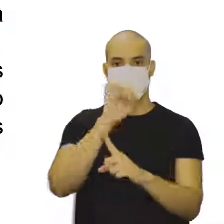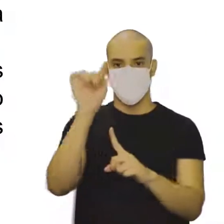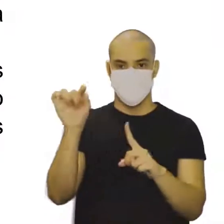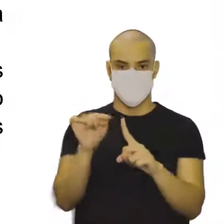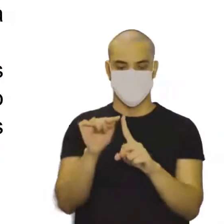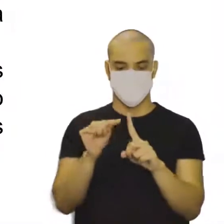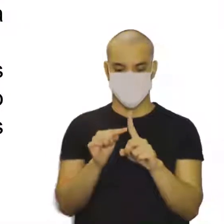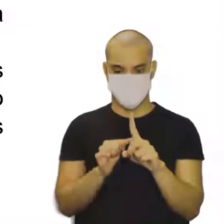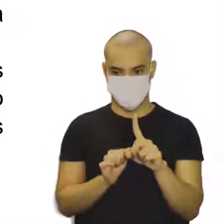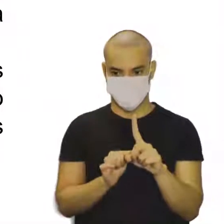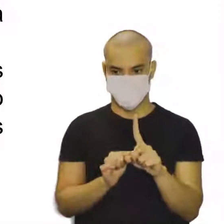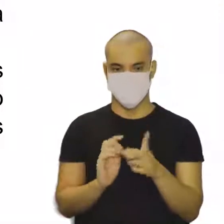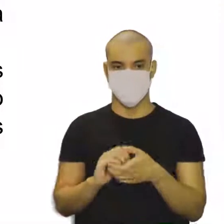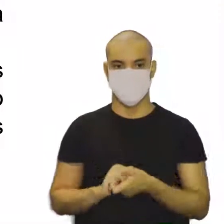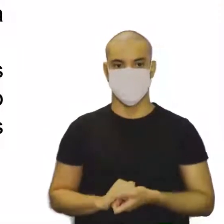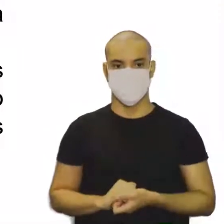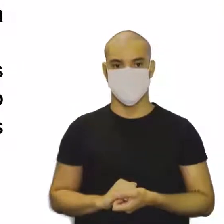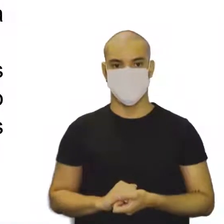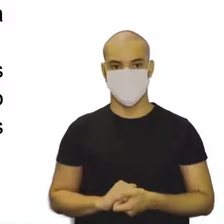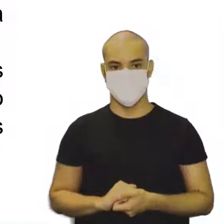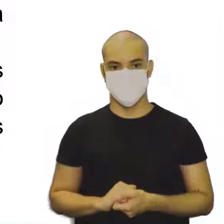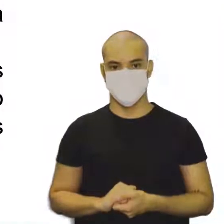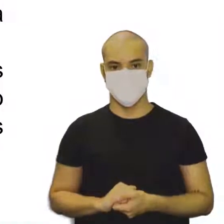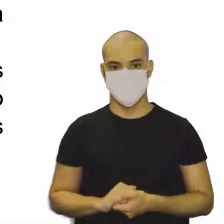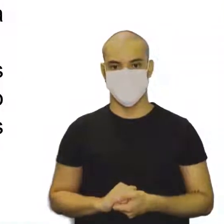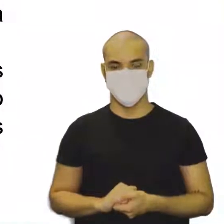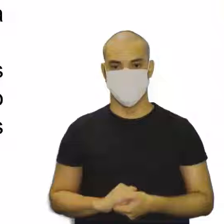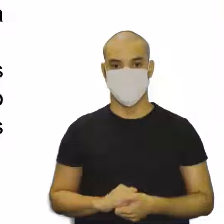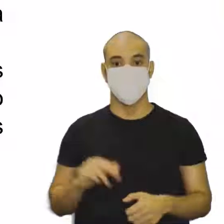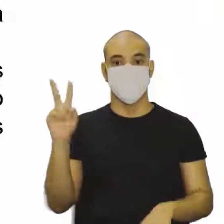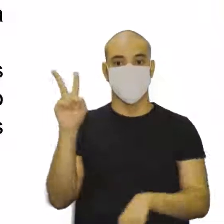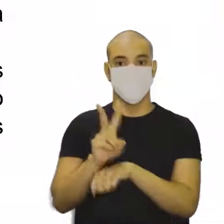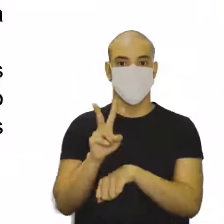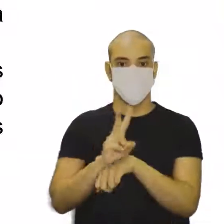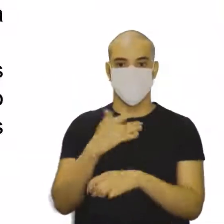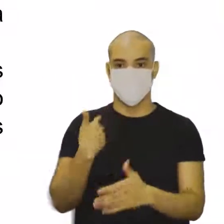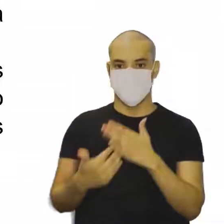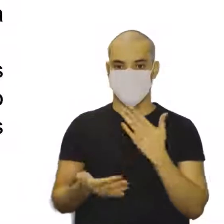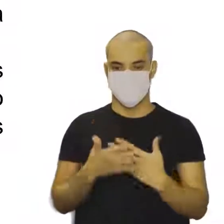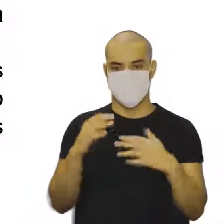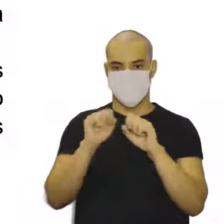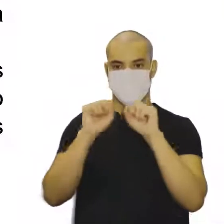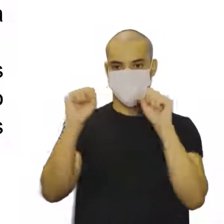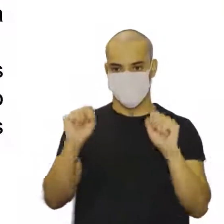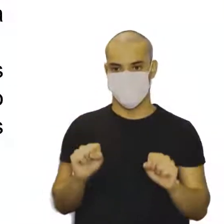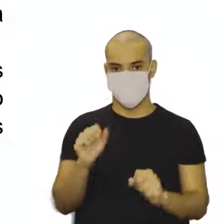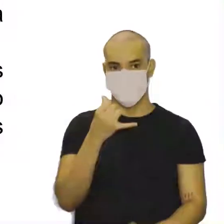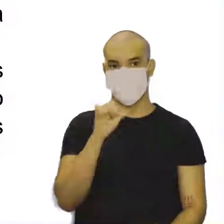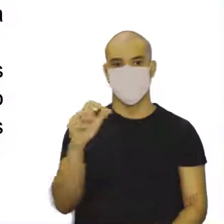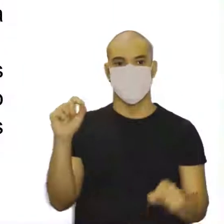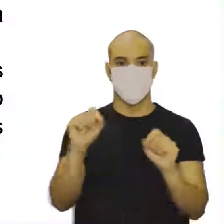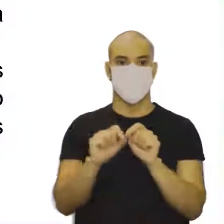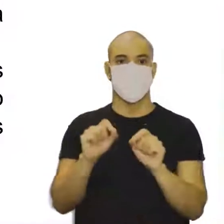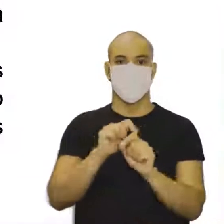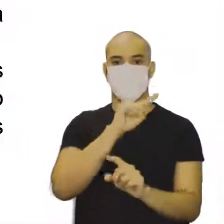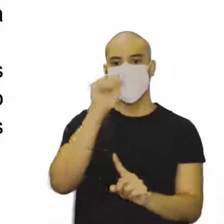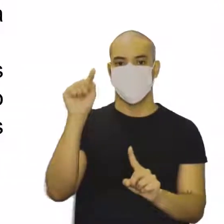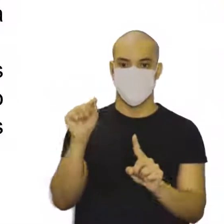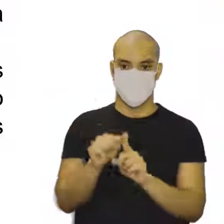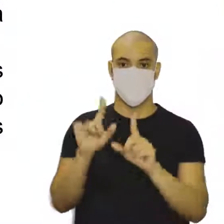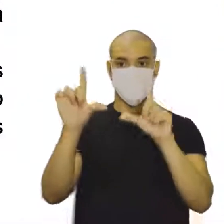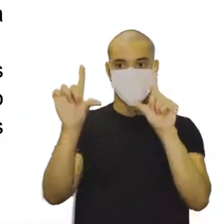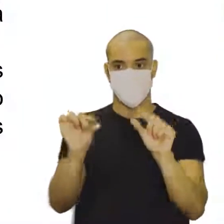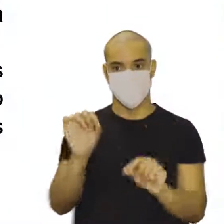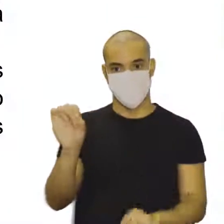dos sistemas de proteção, tá bom? Bom, a proteção de qualquer sistema elétrico é feita com o objetivo